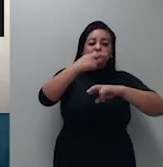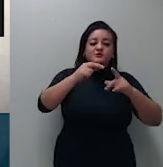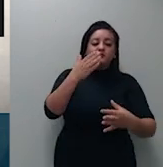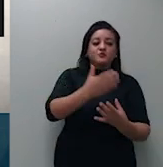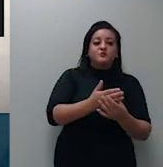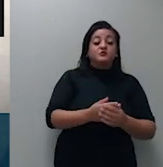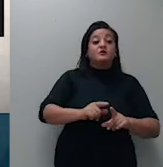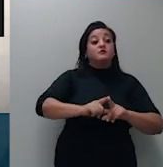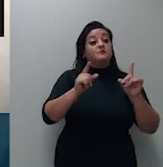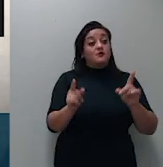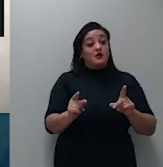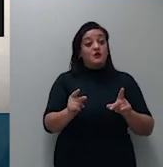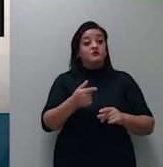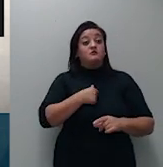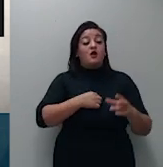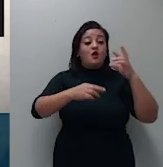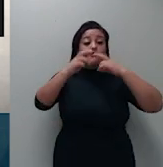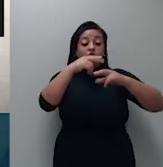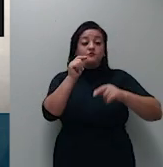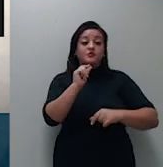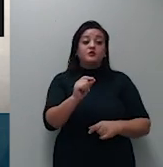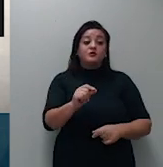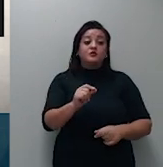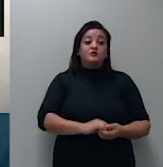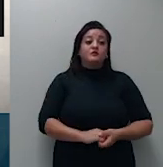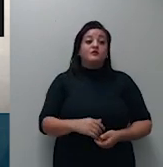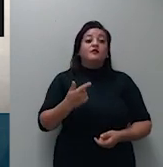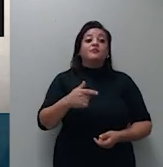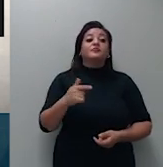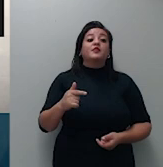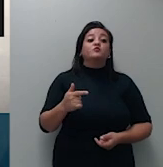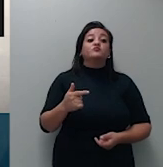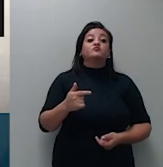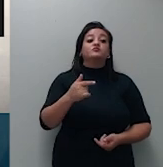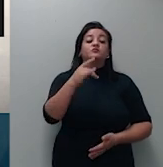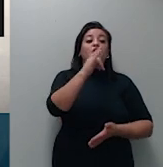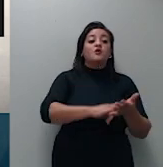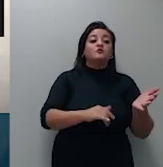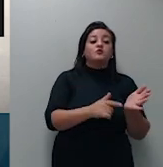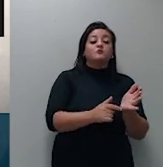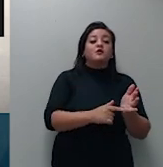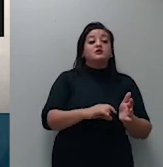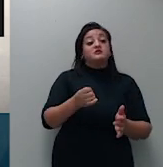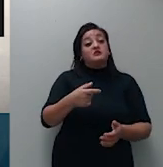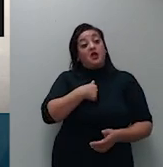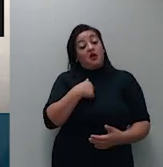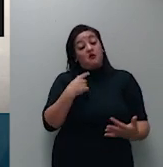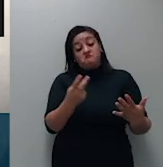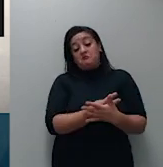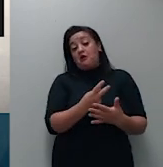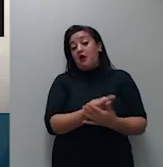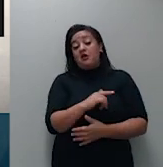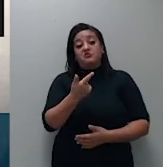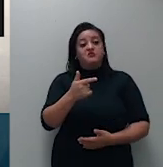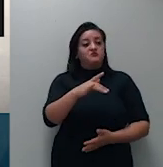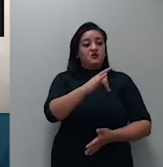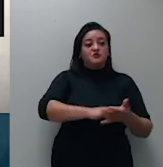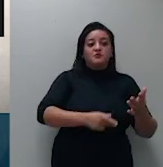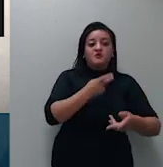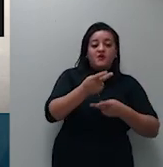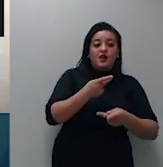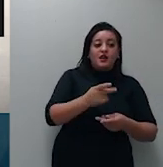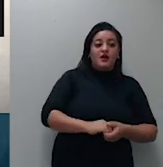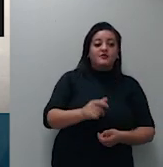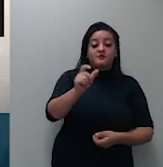do caso todavia todavia eu verifico se o presidente que não houve intimação salvo Meu equívoco não